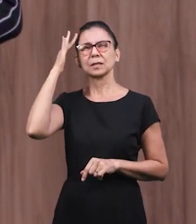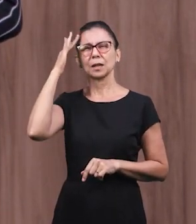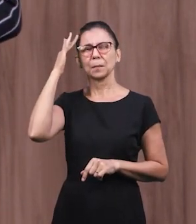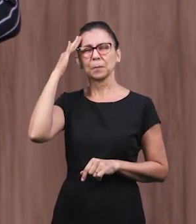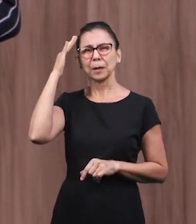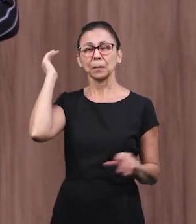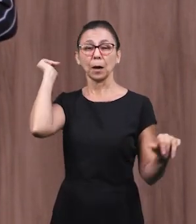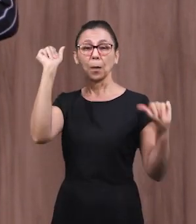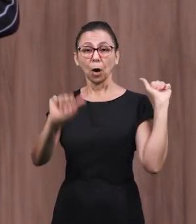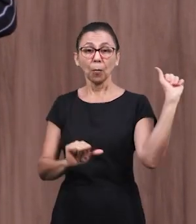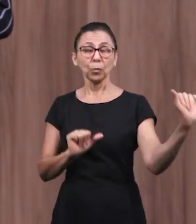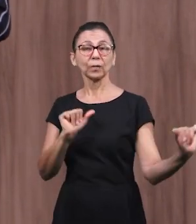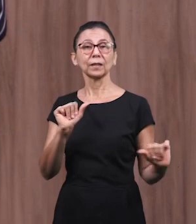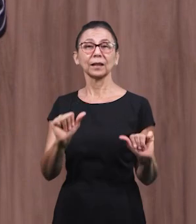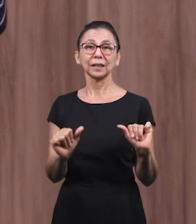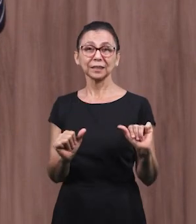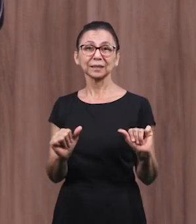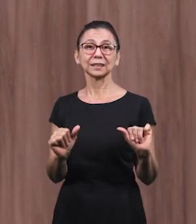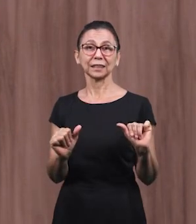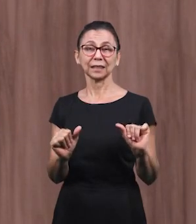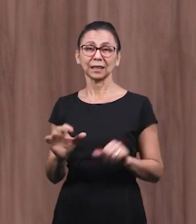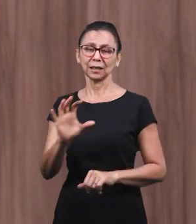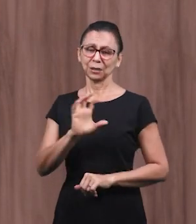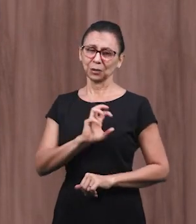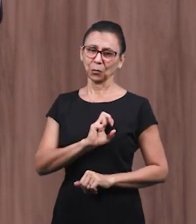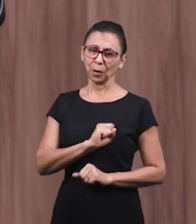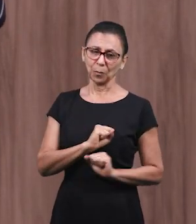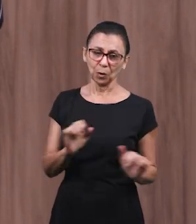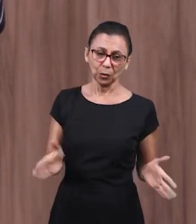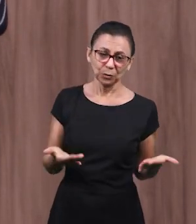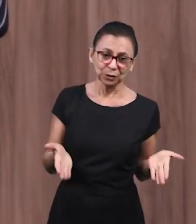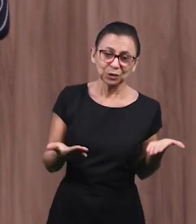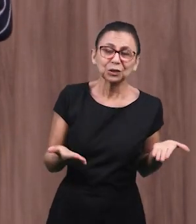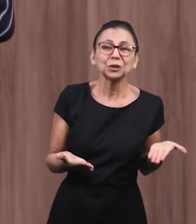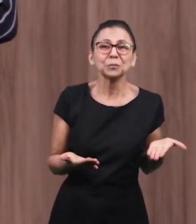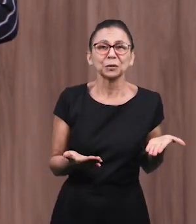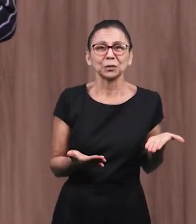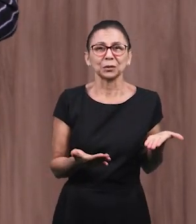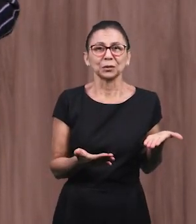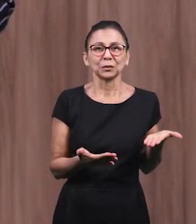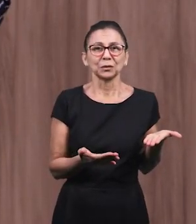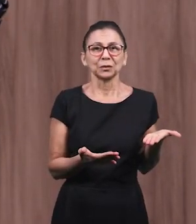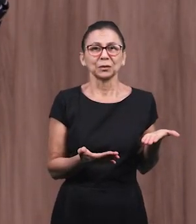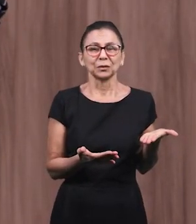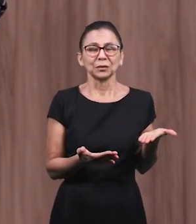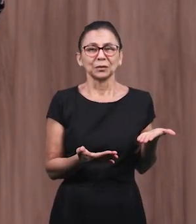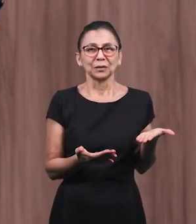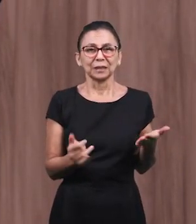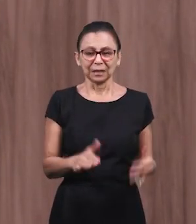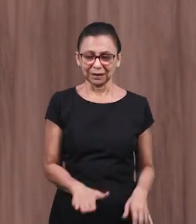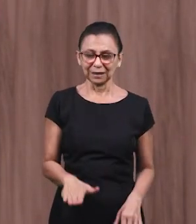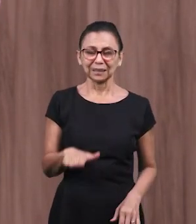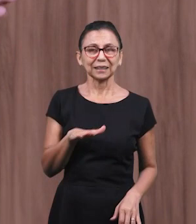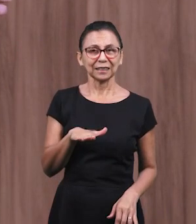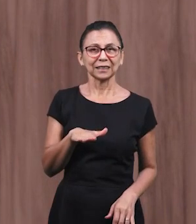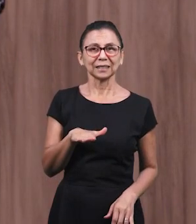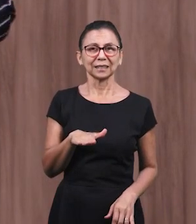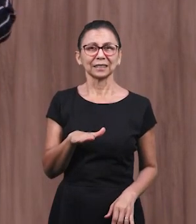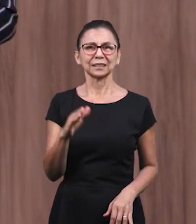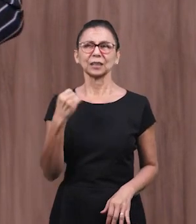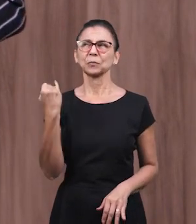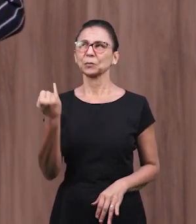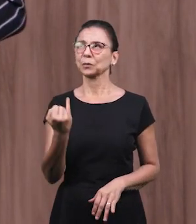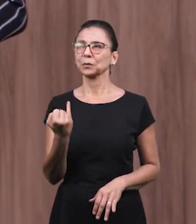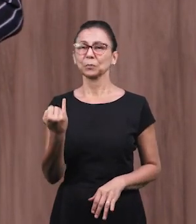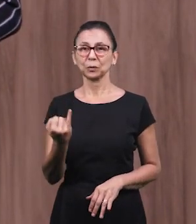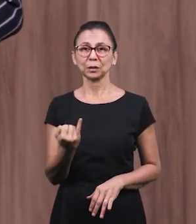mediação qualificada, com estímulos e amor, tem na formação dos sujeitos, e esse ensino, desde a tenra